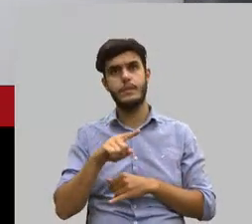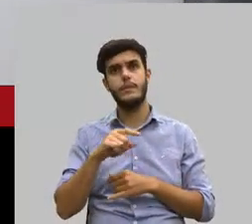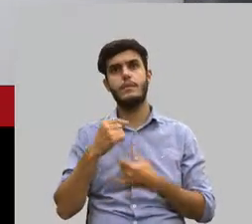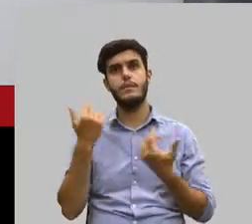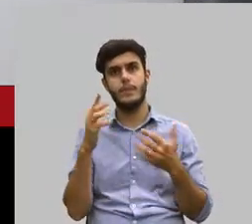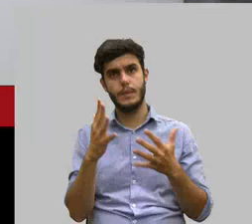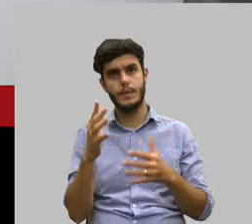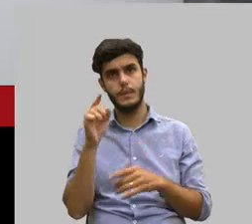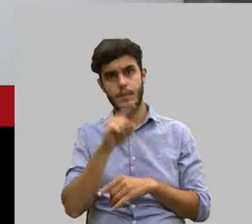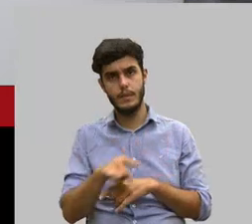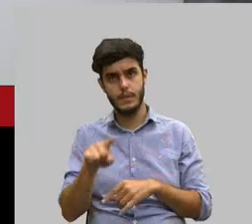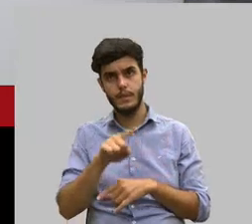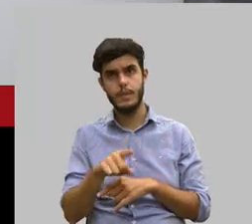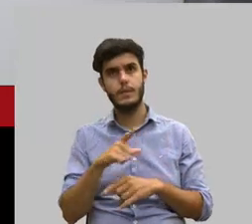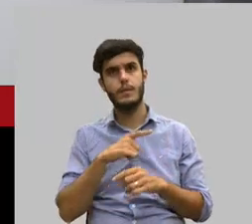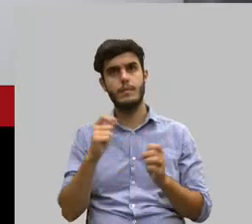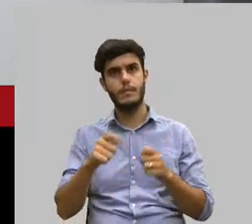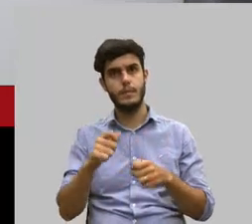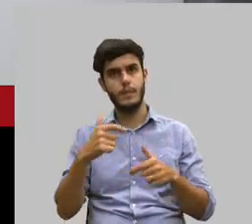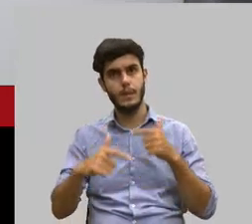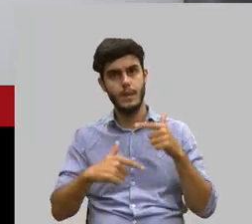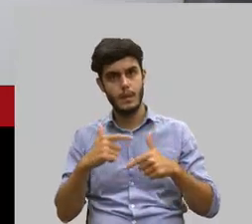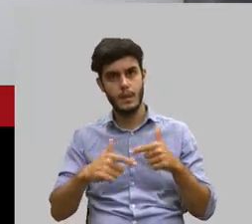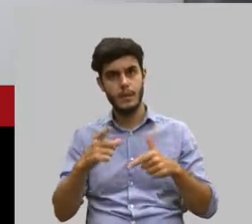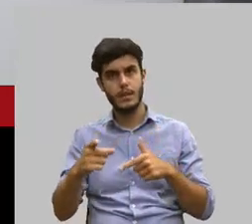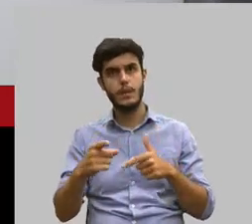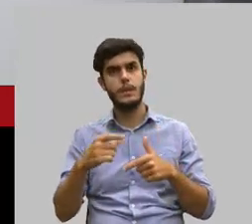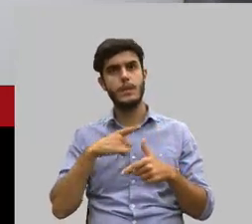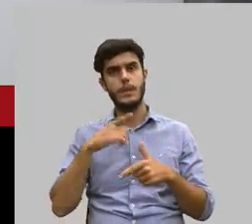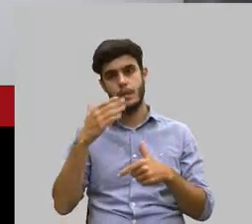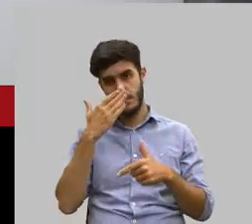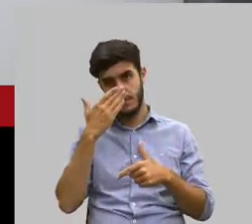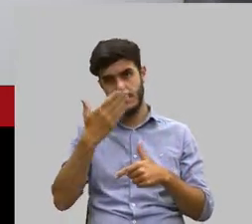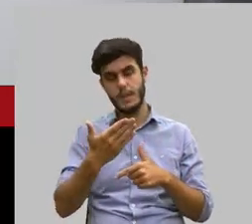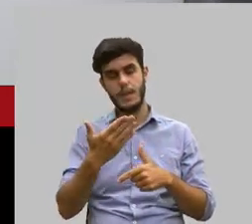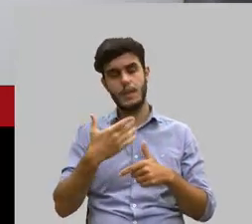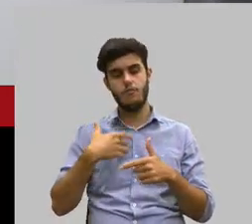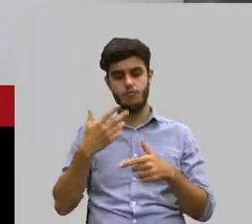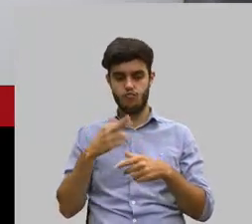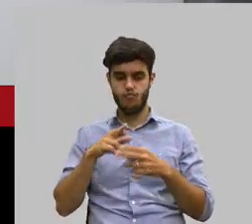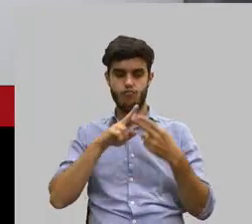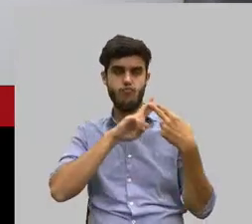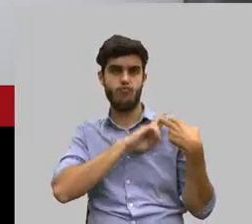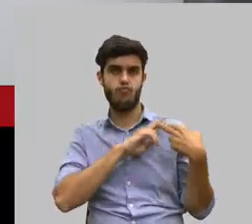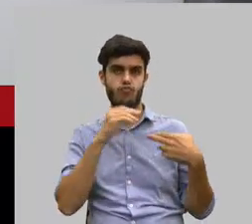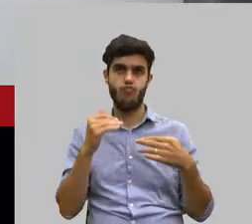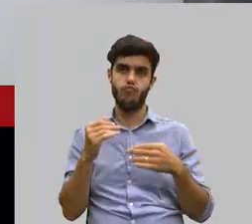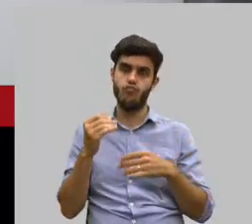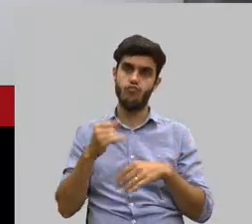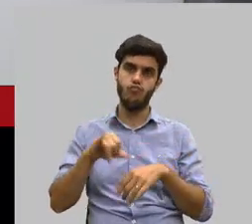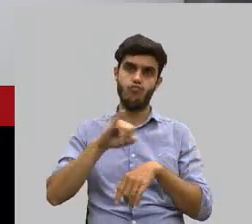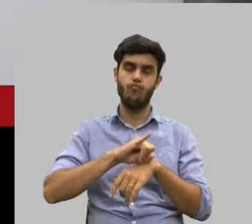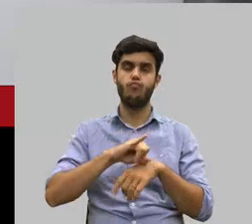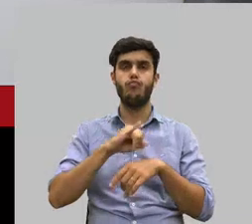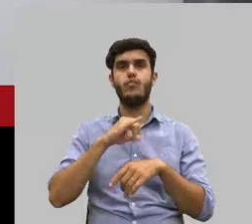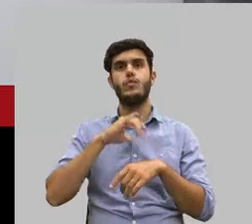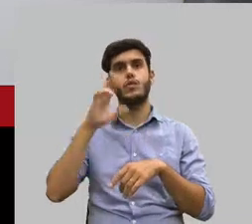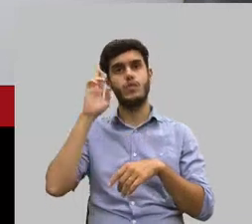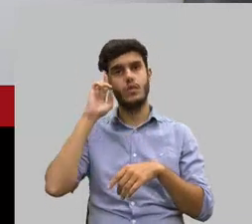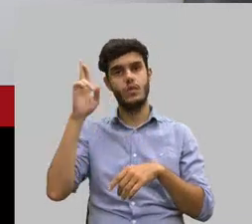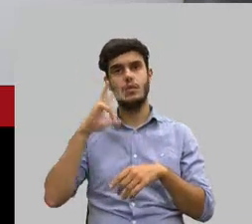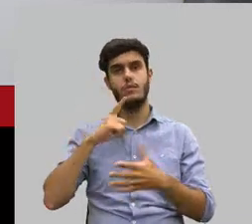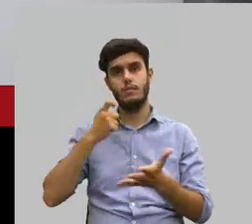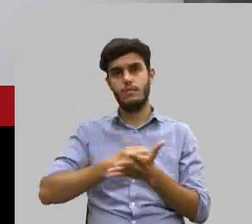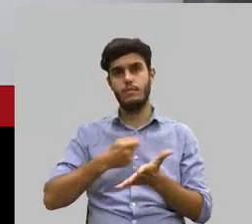parabenização pelo seu trabalho à frente da pasta e nos orgulho de ver uma mulher com uma postura tão firme